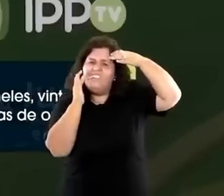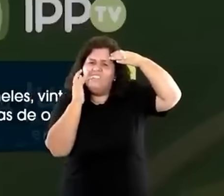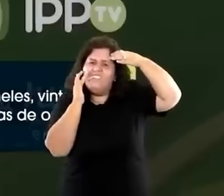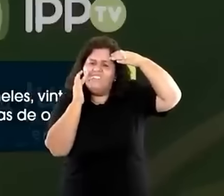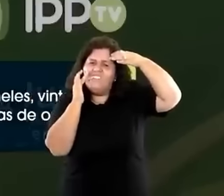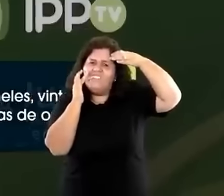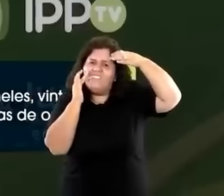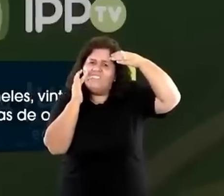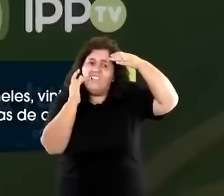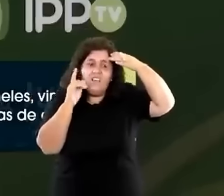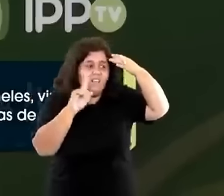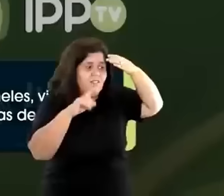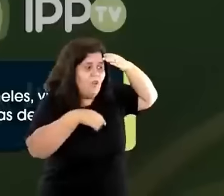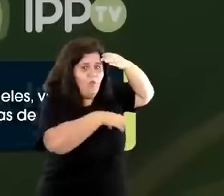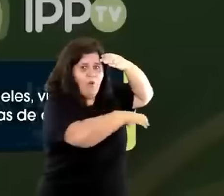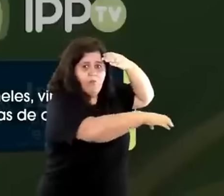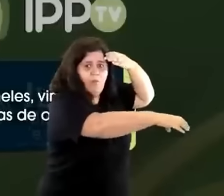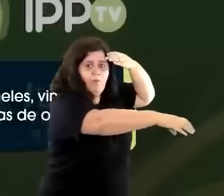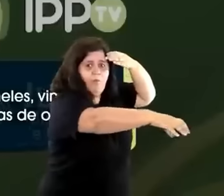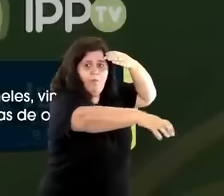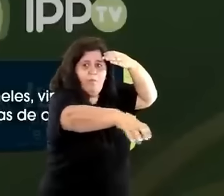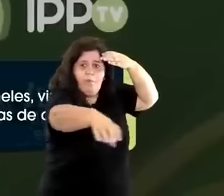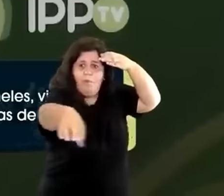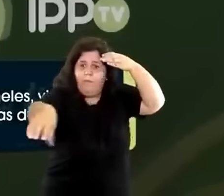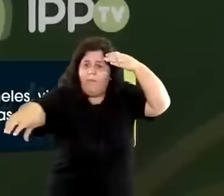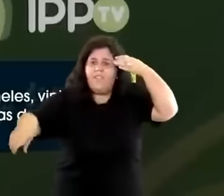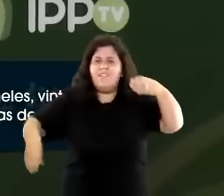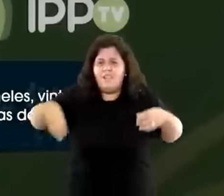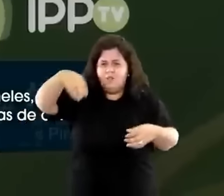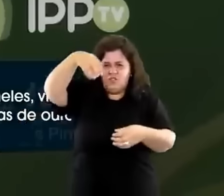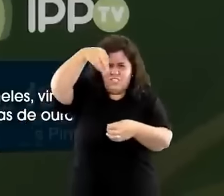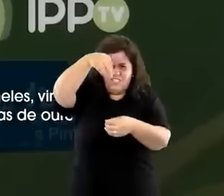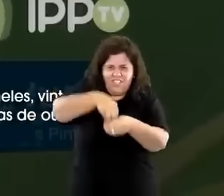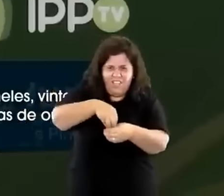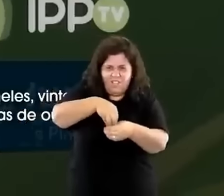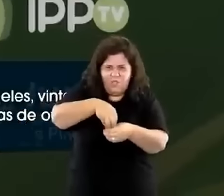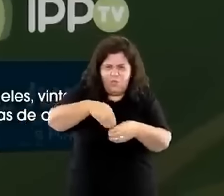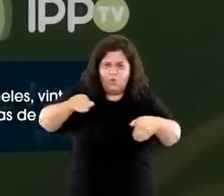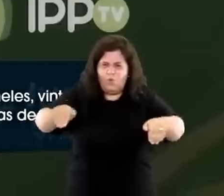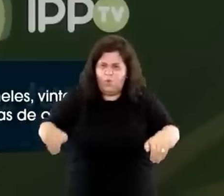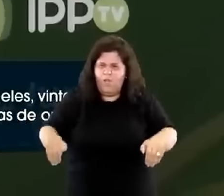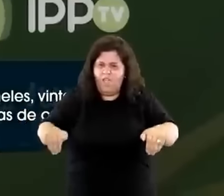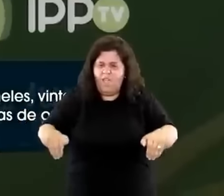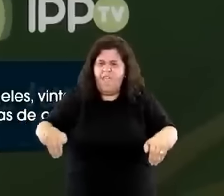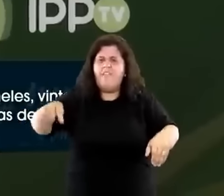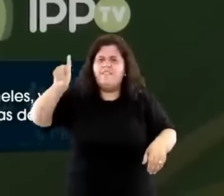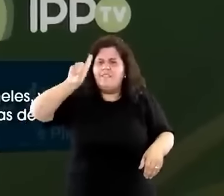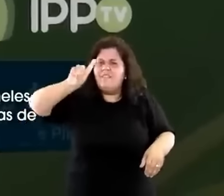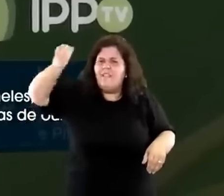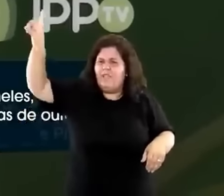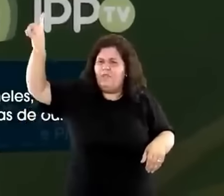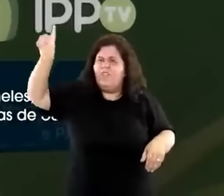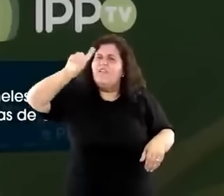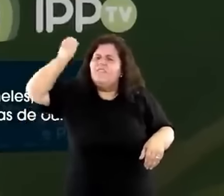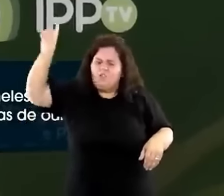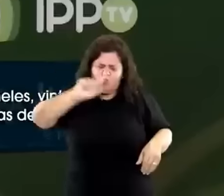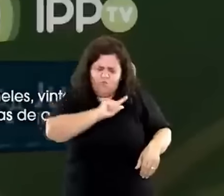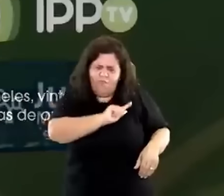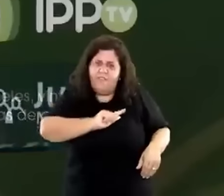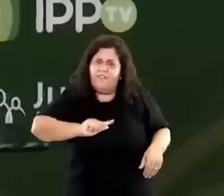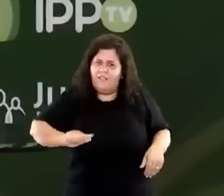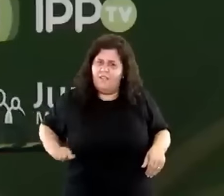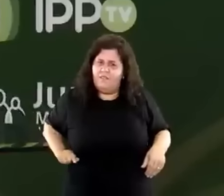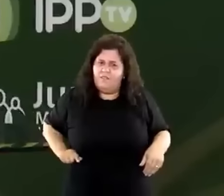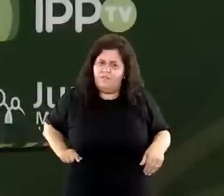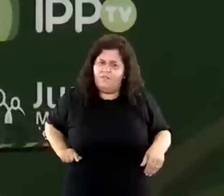Tronos não estão no centro eles estão ao redor quem está no no centro é O Trono de Deus é Deus quem governa mas